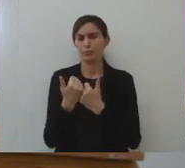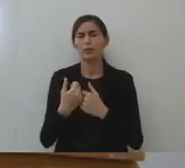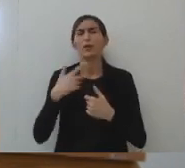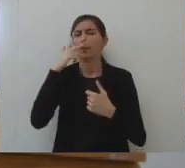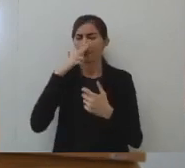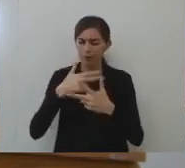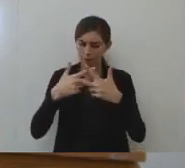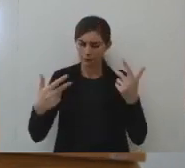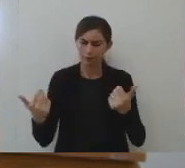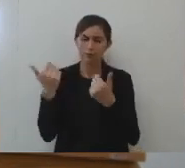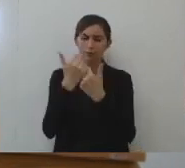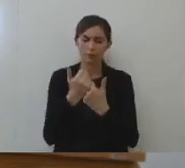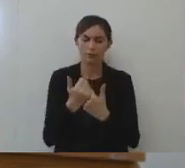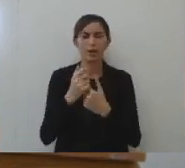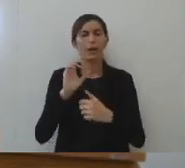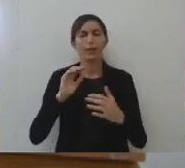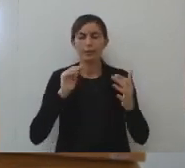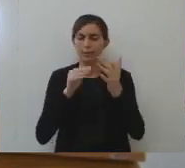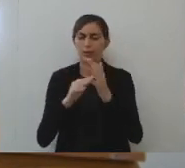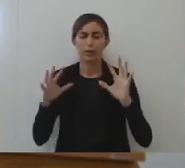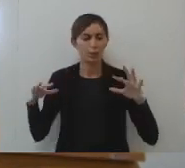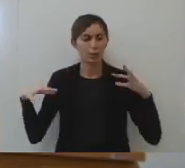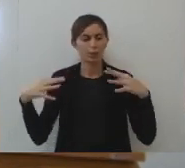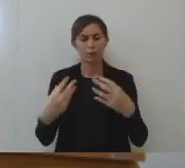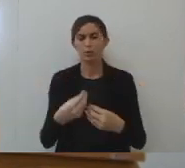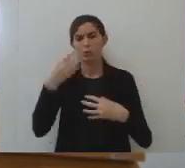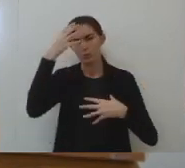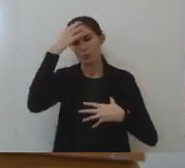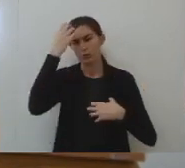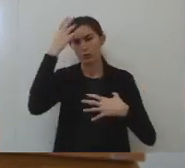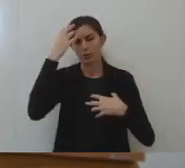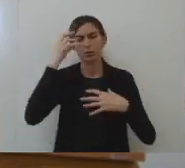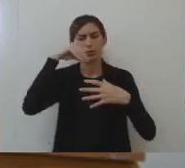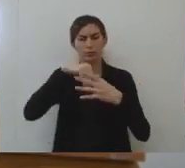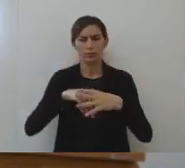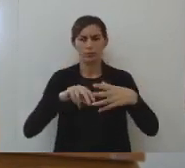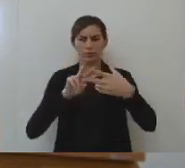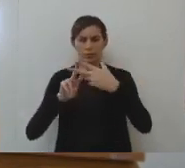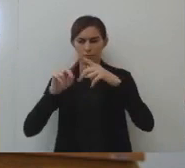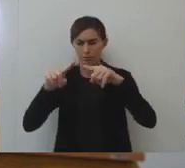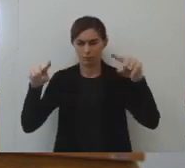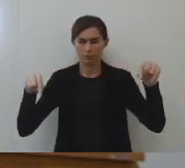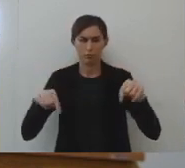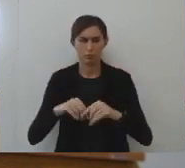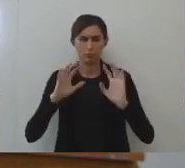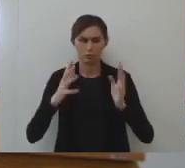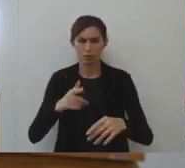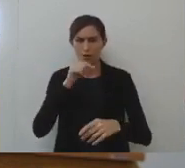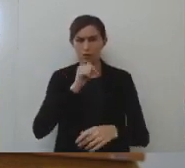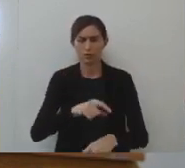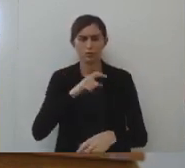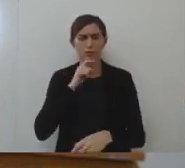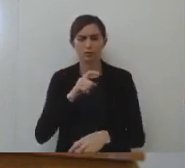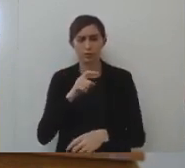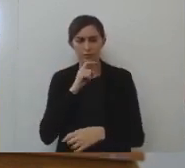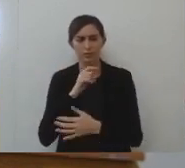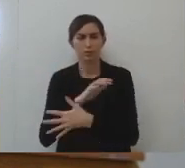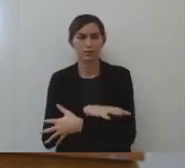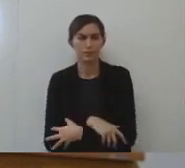mesma coisa aconteceu, até que todos os macacos que estavam dentro da jaula, que já tinham tomado um banho de água